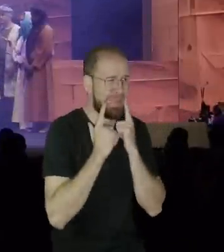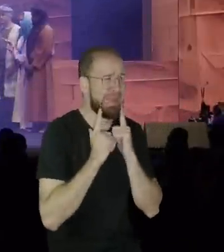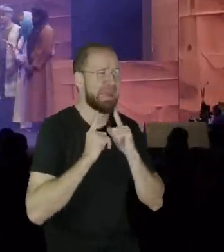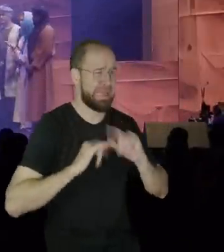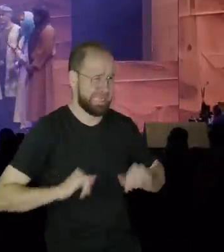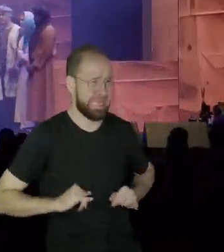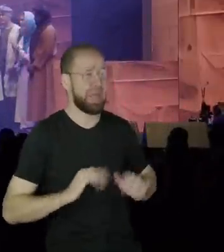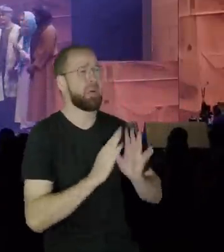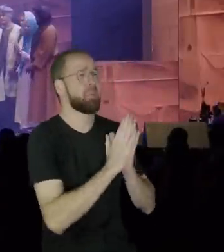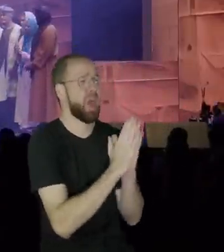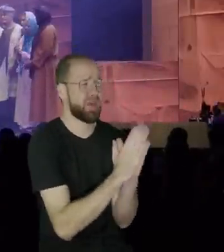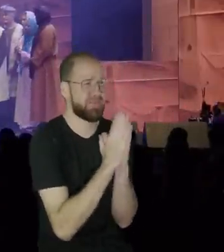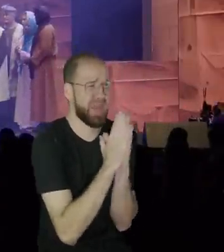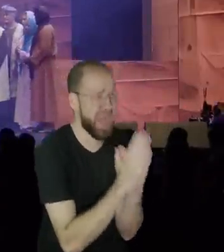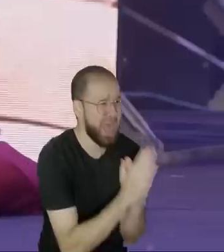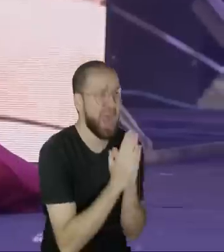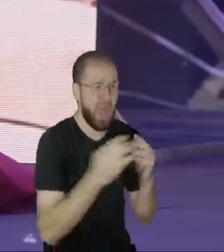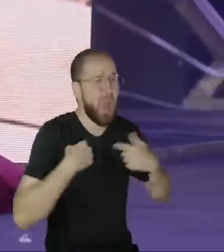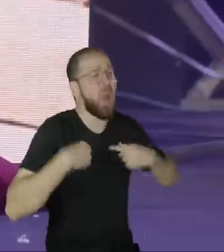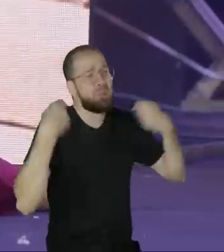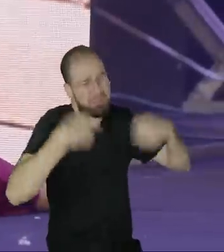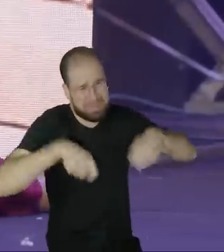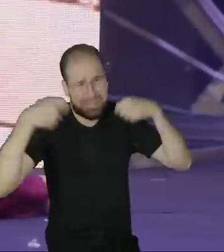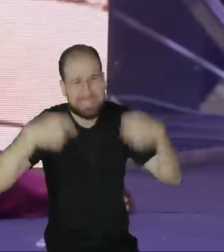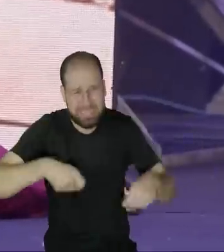Por favor, eu preciso entrar!